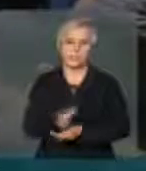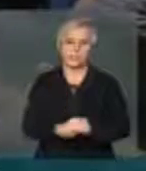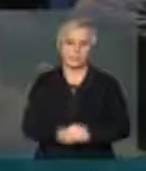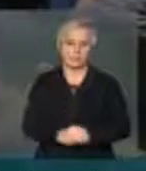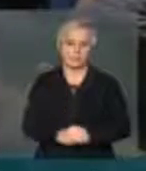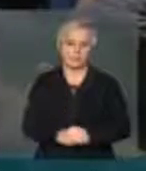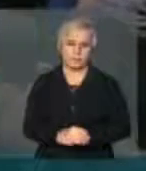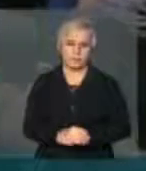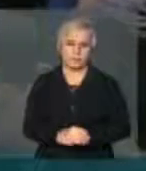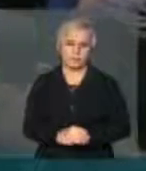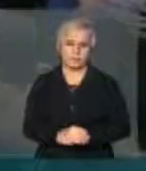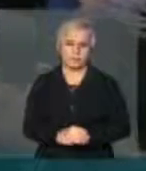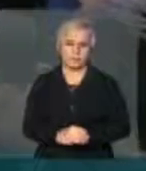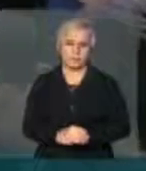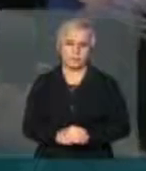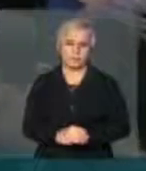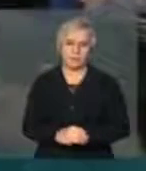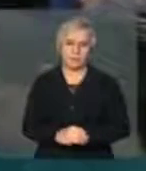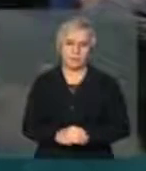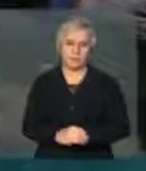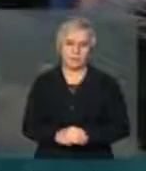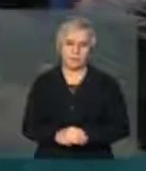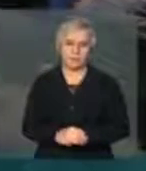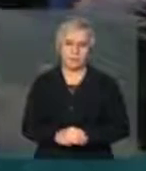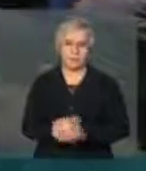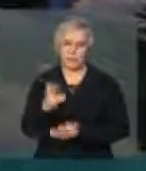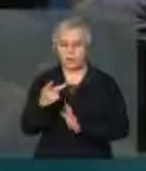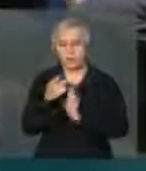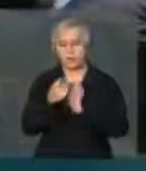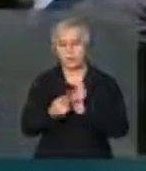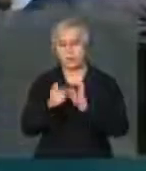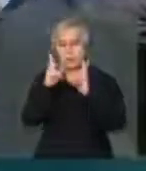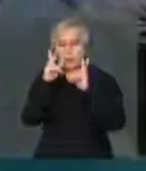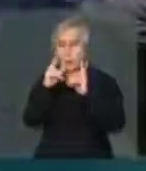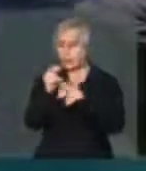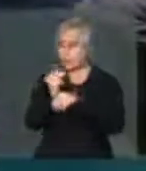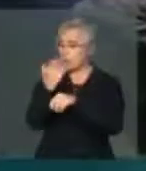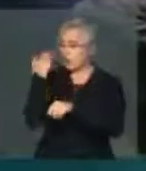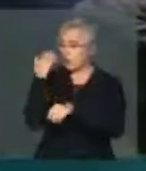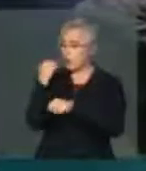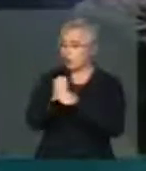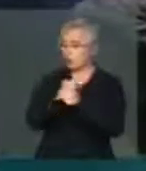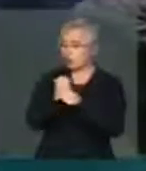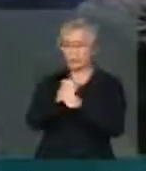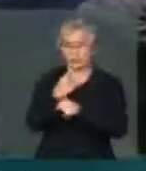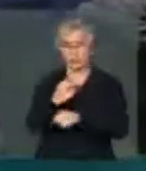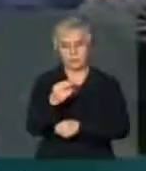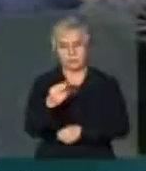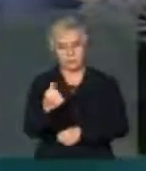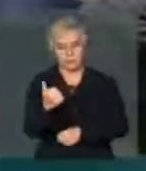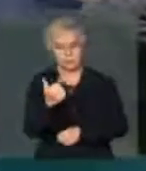é um programa que, na verdade, se repete em 2012. E, infelizmente, esse